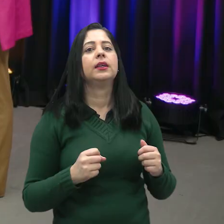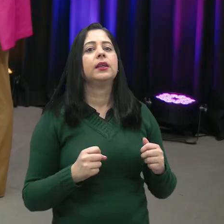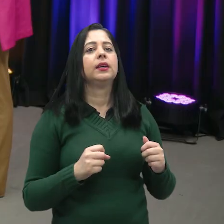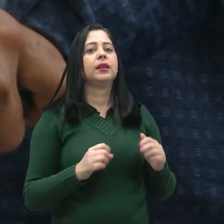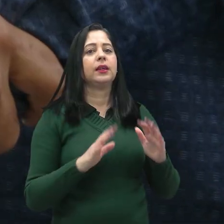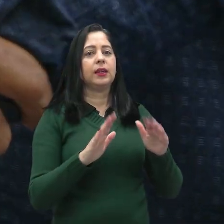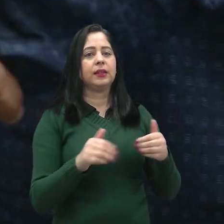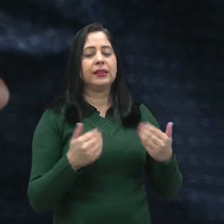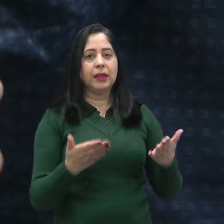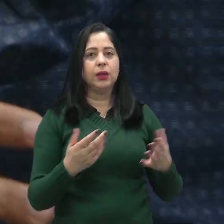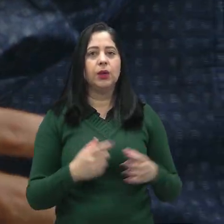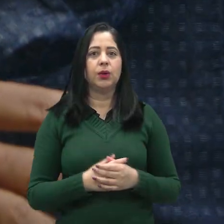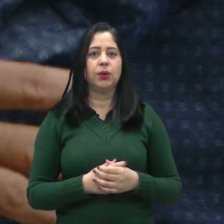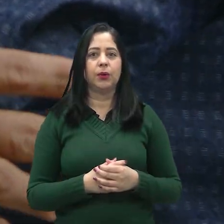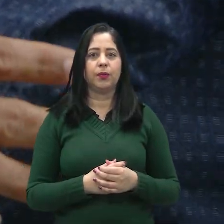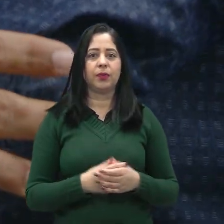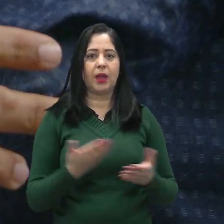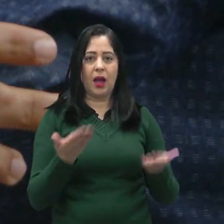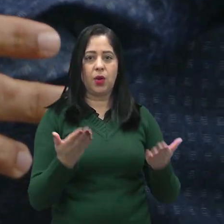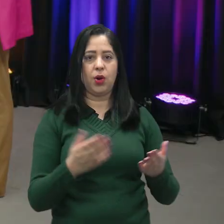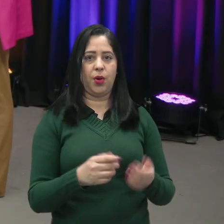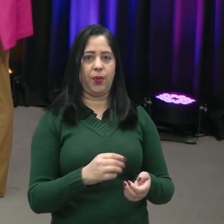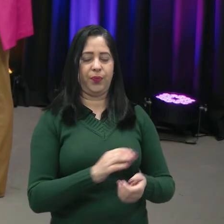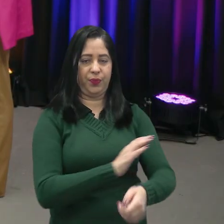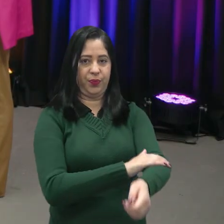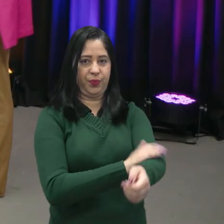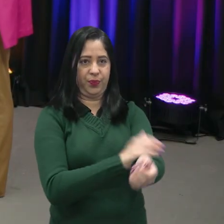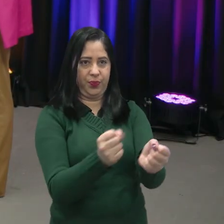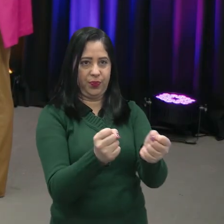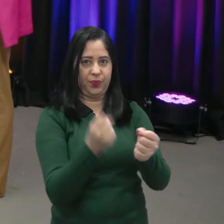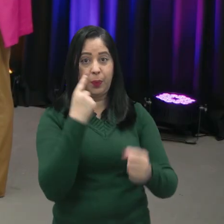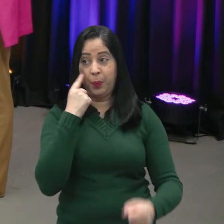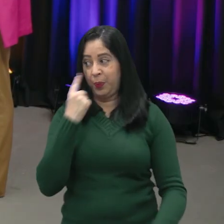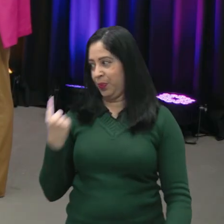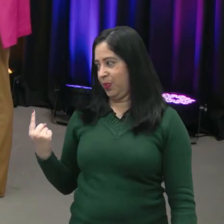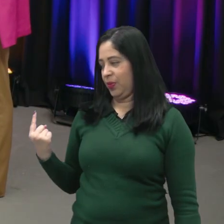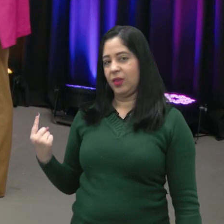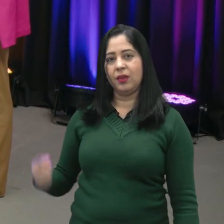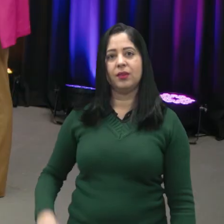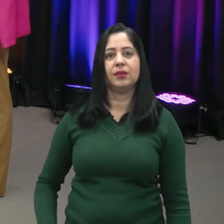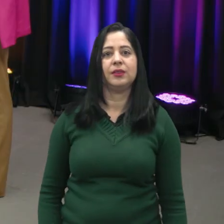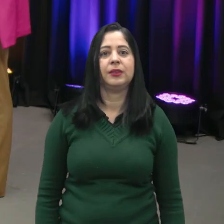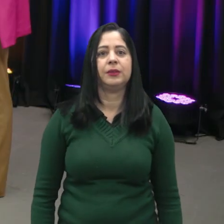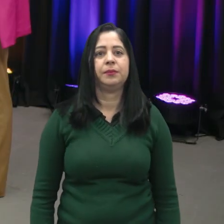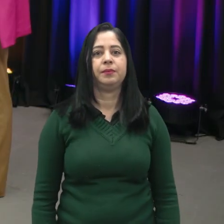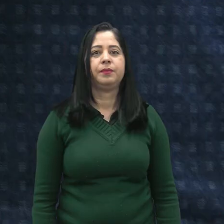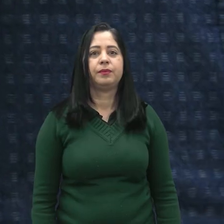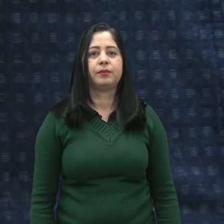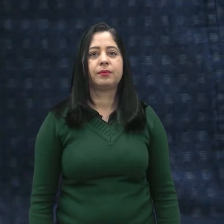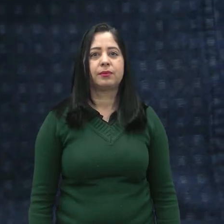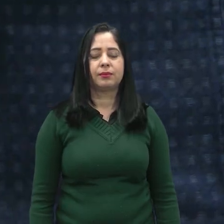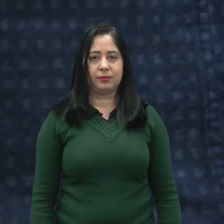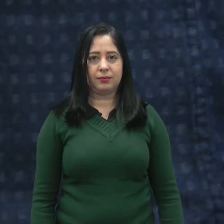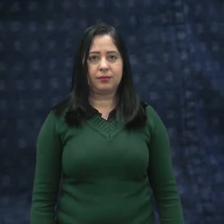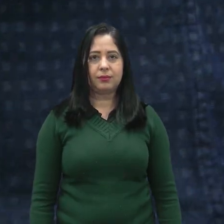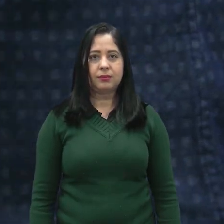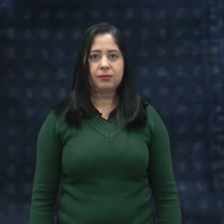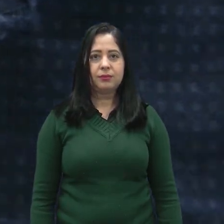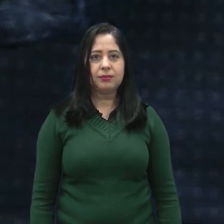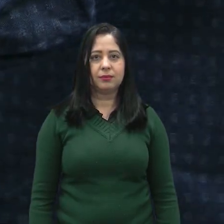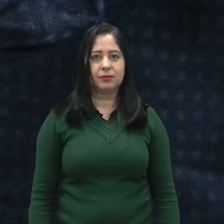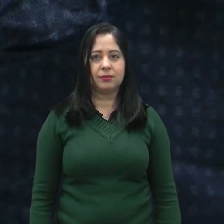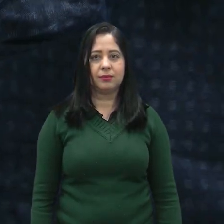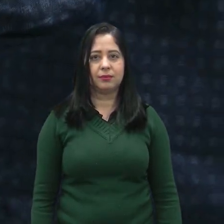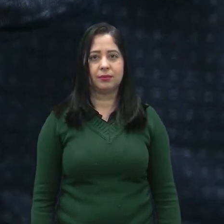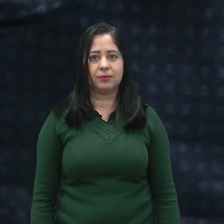consigo segurar o punho dele e nesse momento eu já consigo aplicar a fuga, tá? Vamos fazer mais uma vez para quem está em casa conseguir ver?